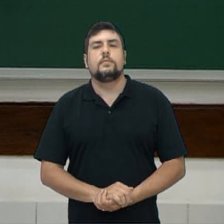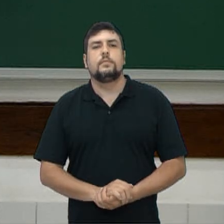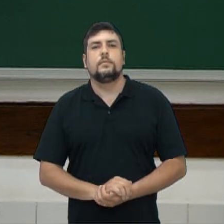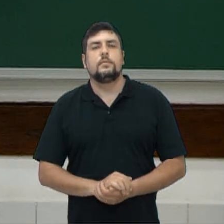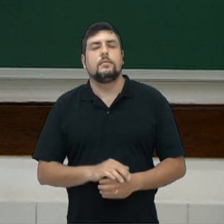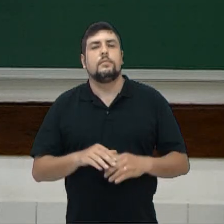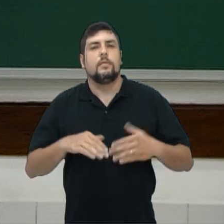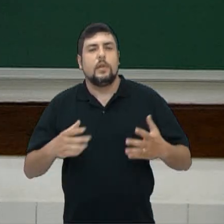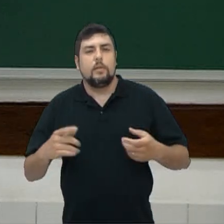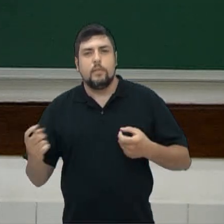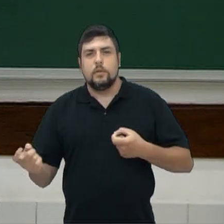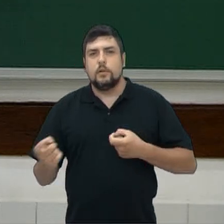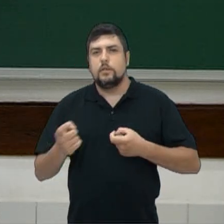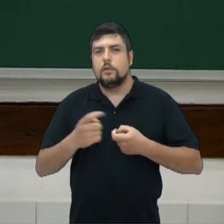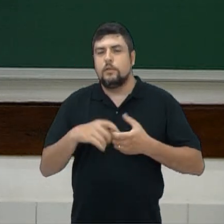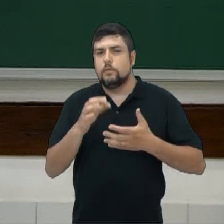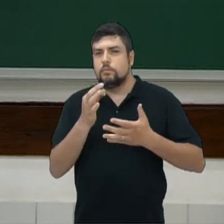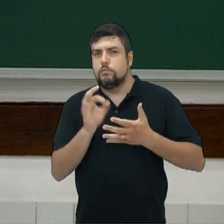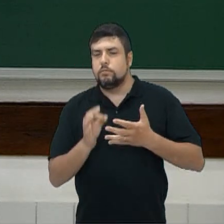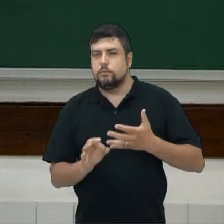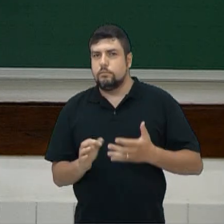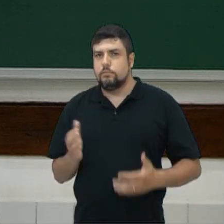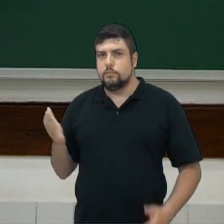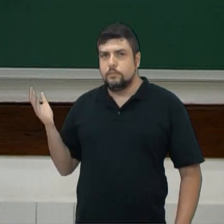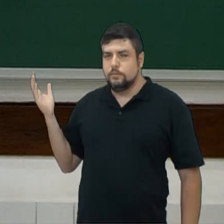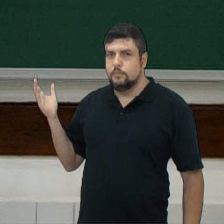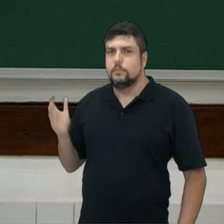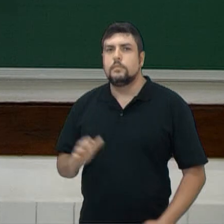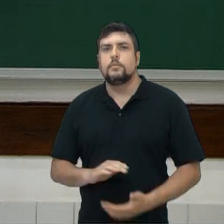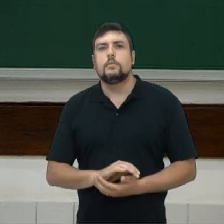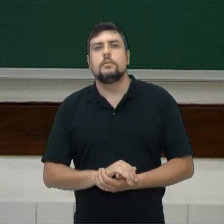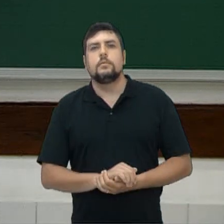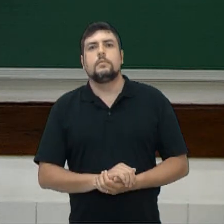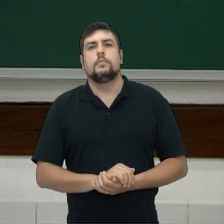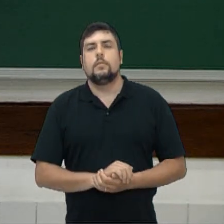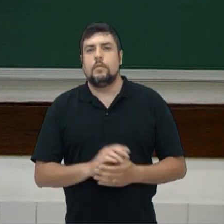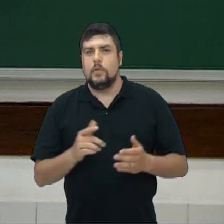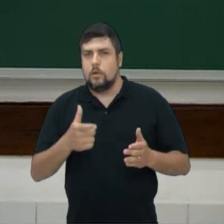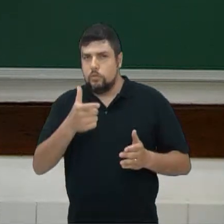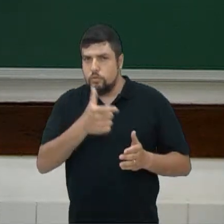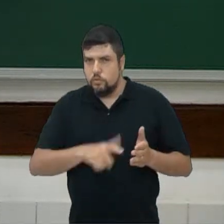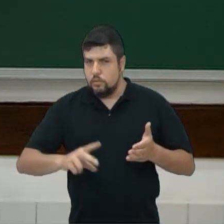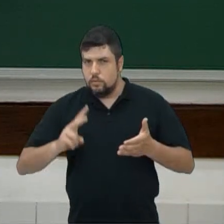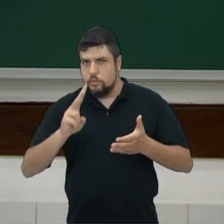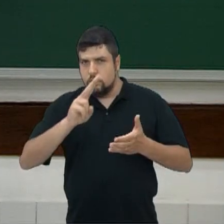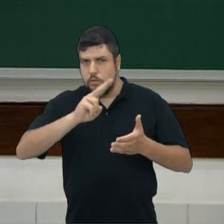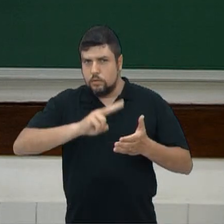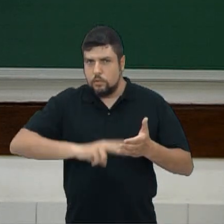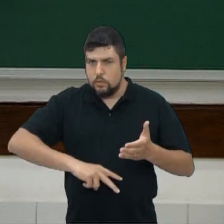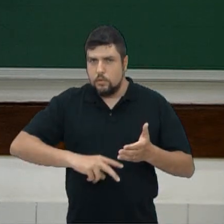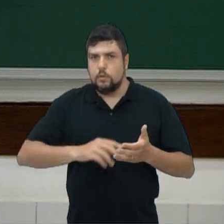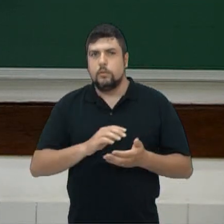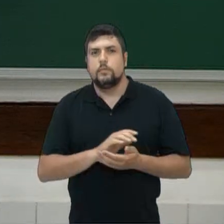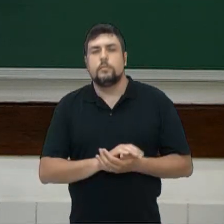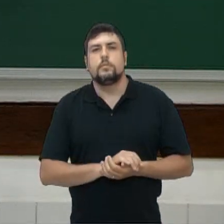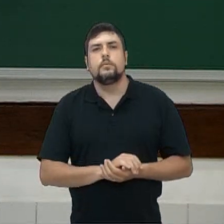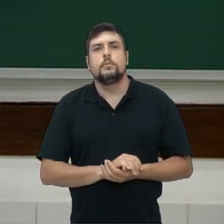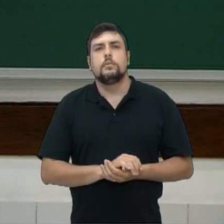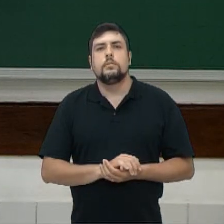Então, pessoal, voltando aqui na resolução do exercício, vou ler aqui de novo a questão,